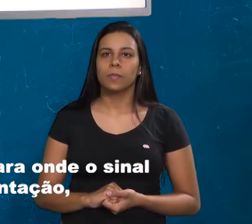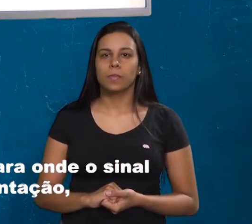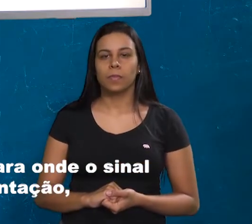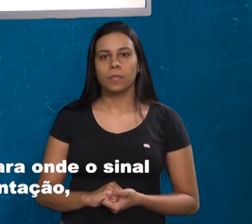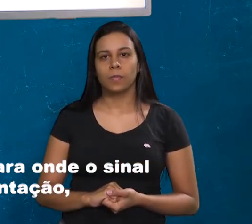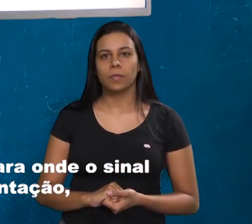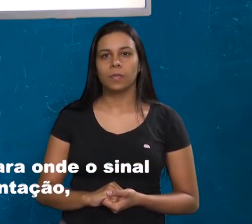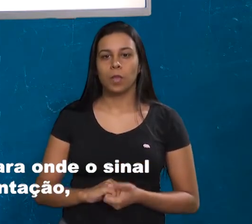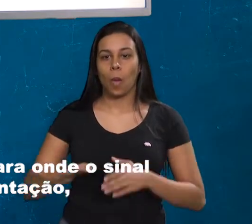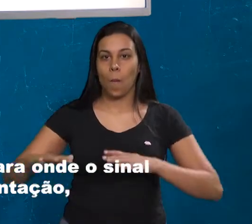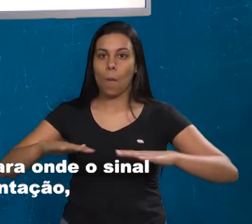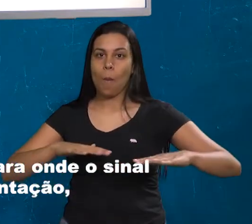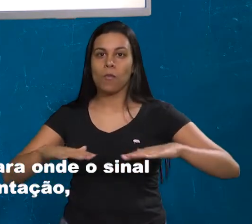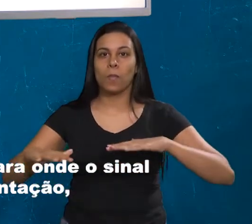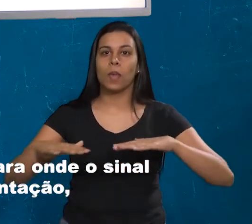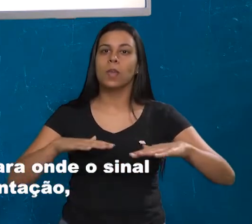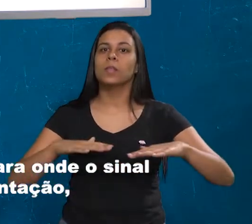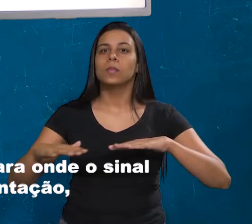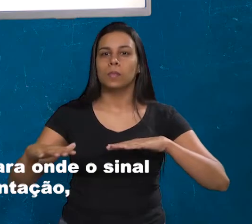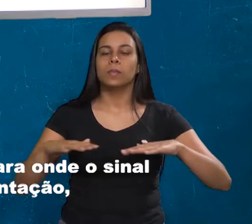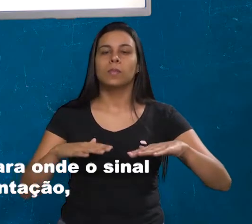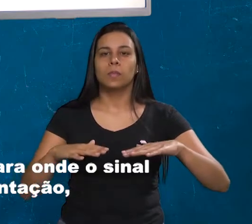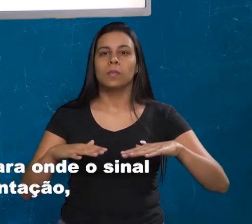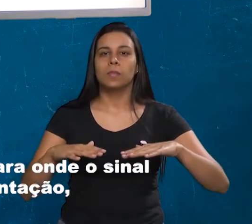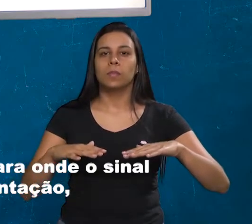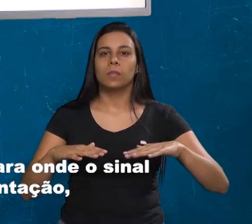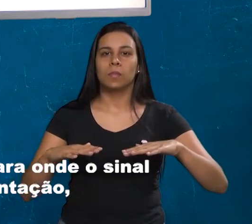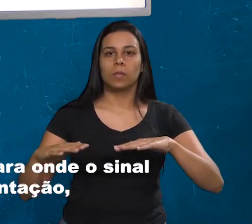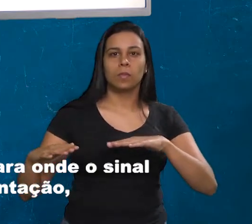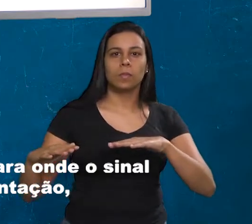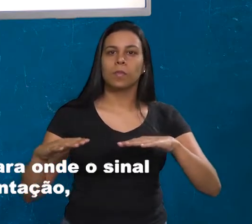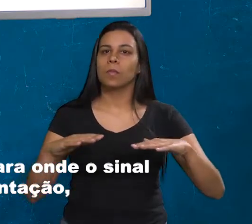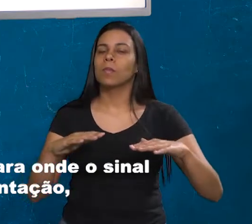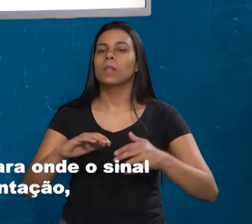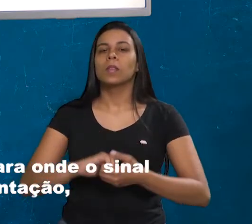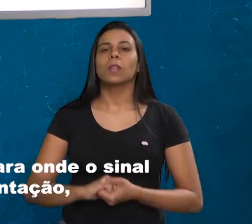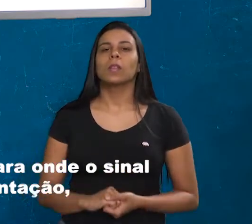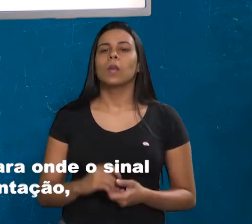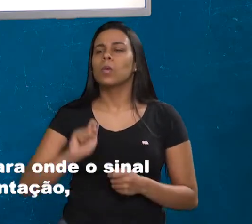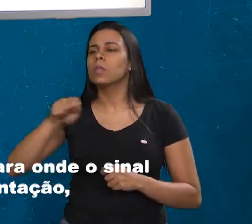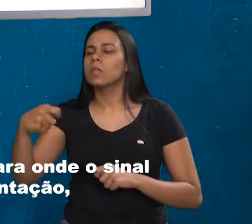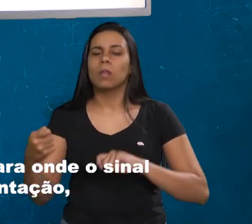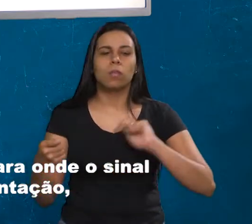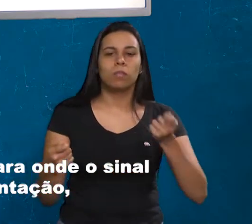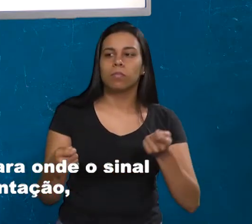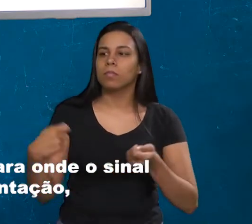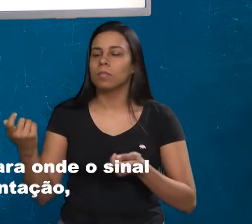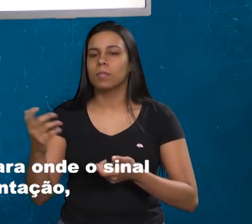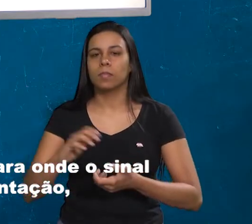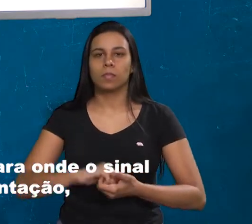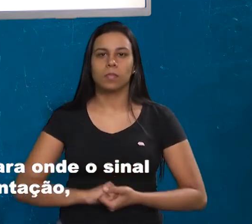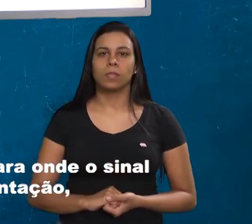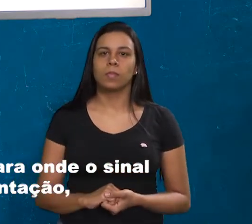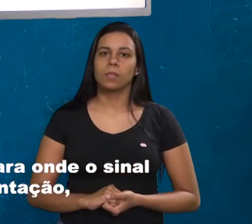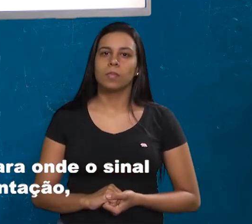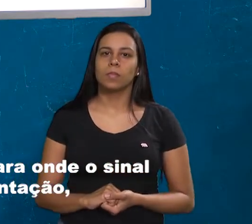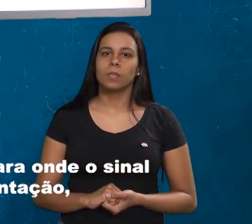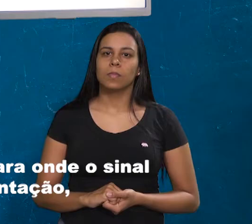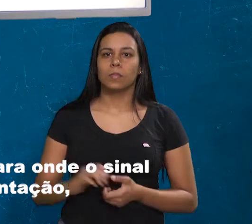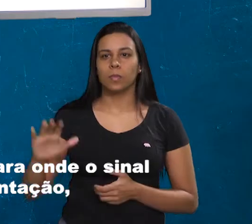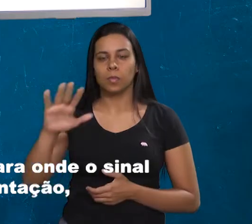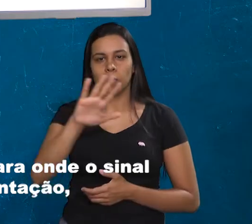O movimento, que é justamente o deslocamento, né, para onde o sinal vai no